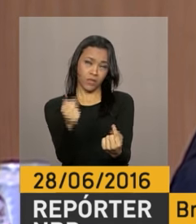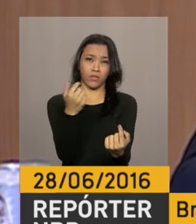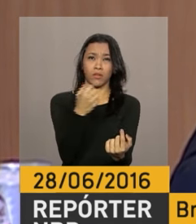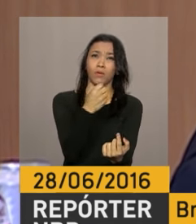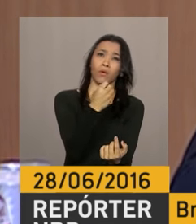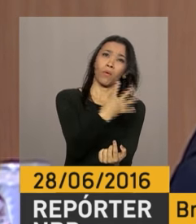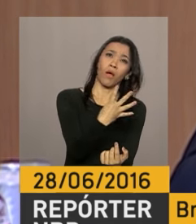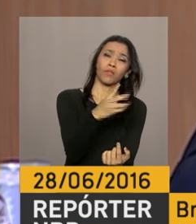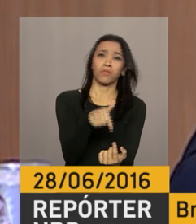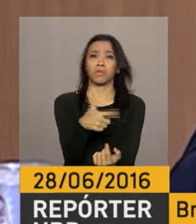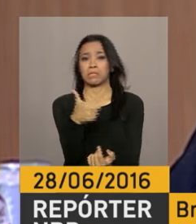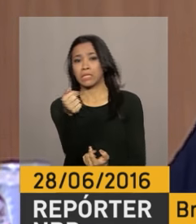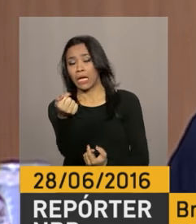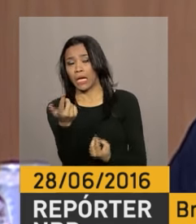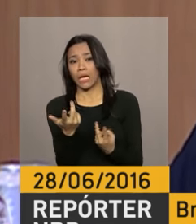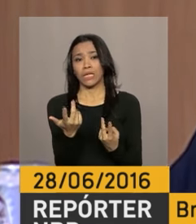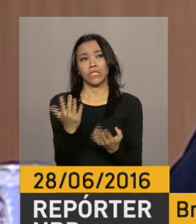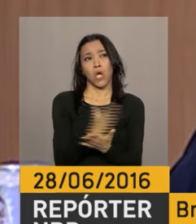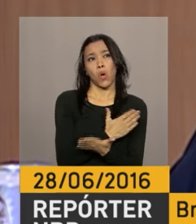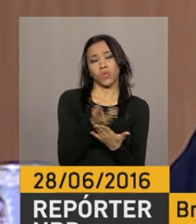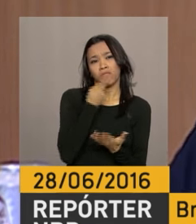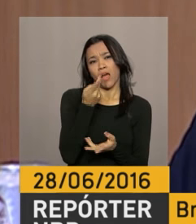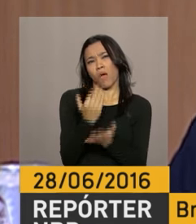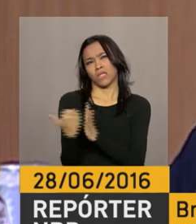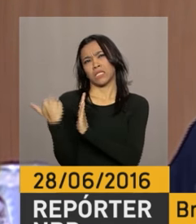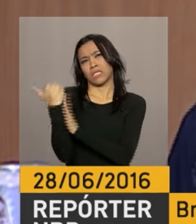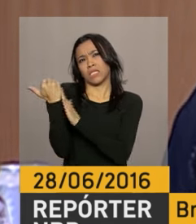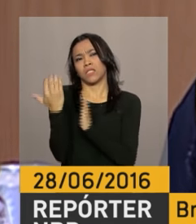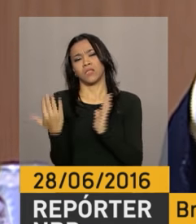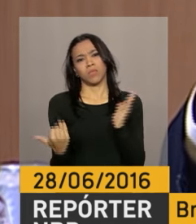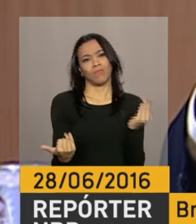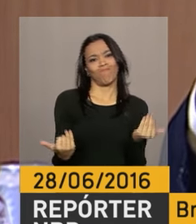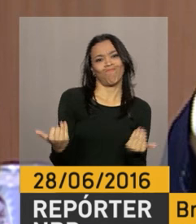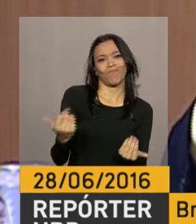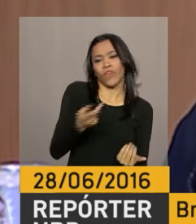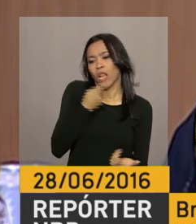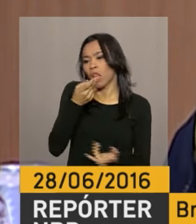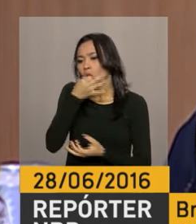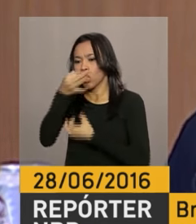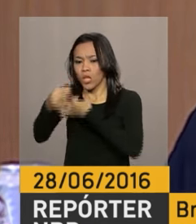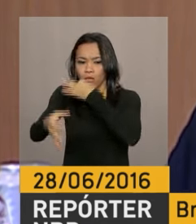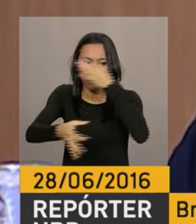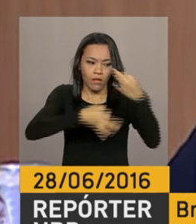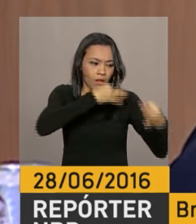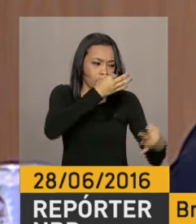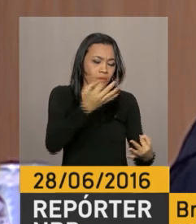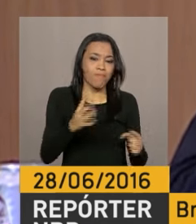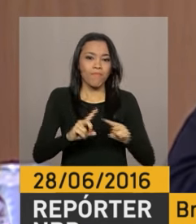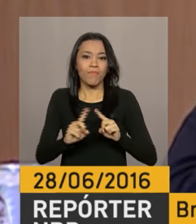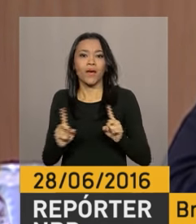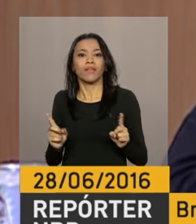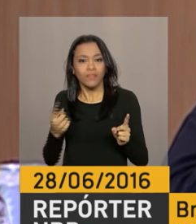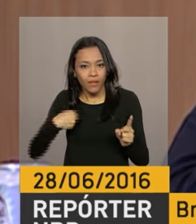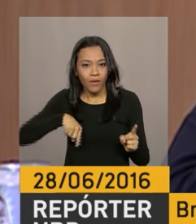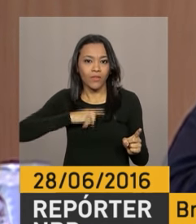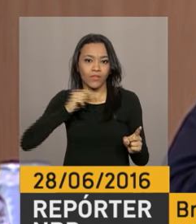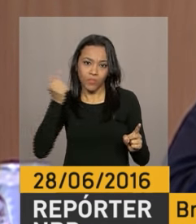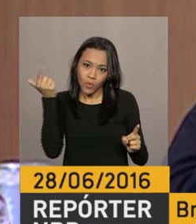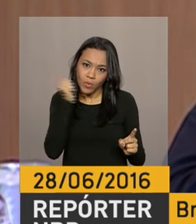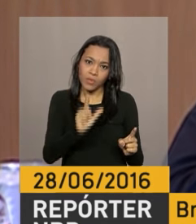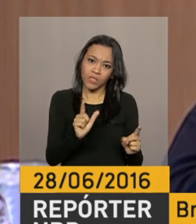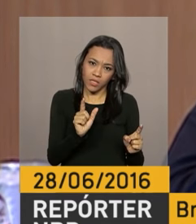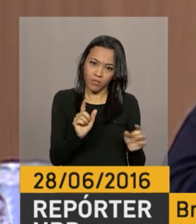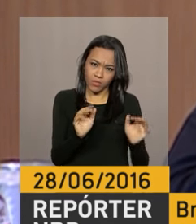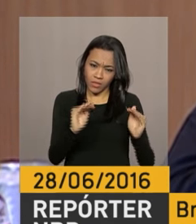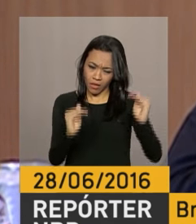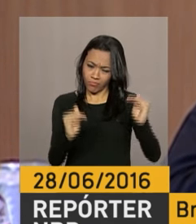4,7, alguns acreditam até um pouco acima, mas dentro das incertezas que nós vivemos, estamos dentro da margem de erro e